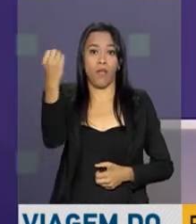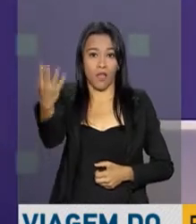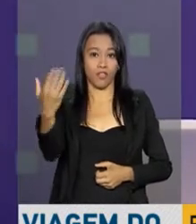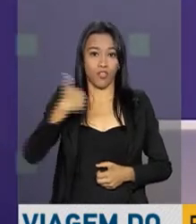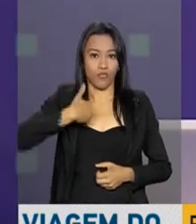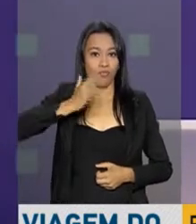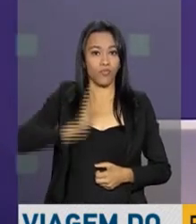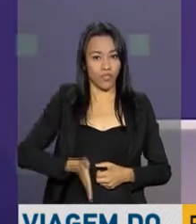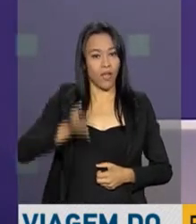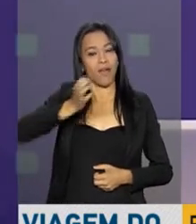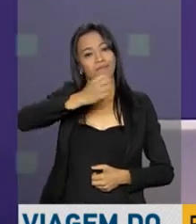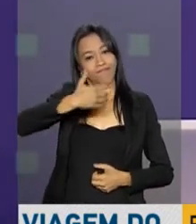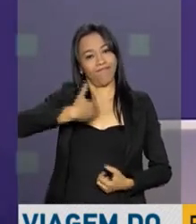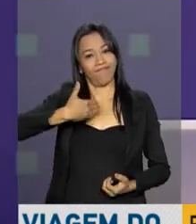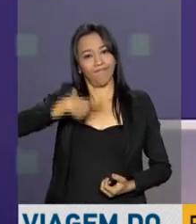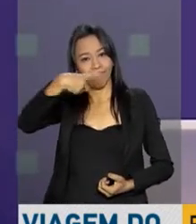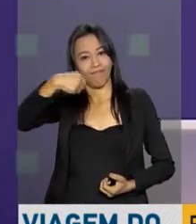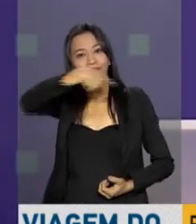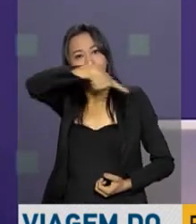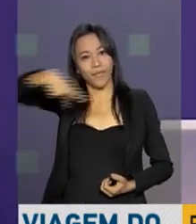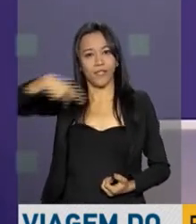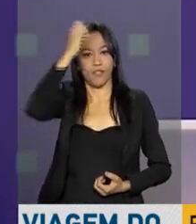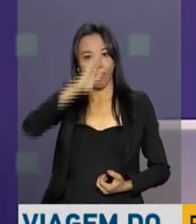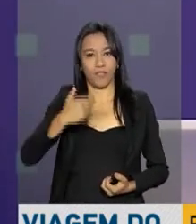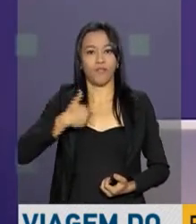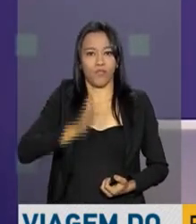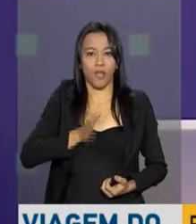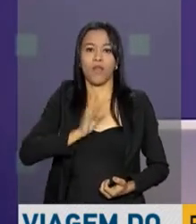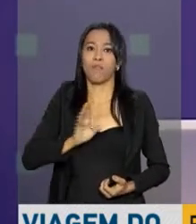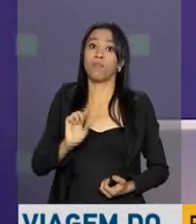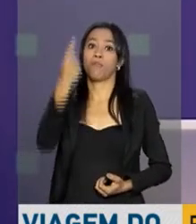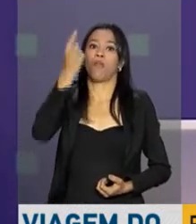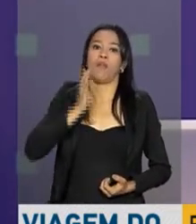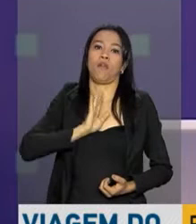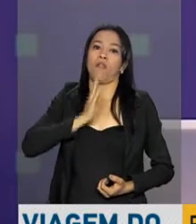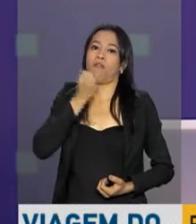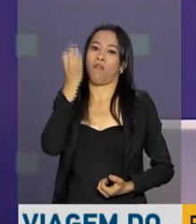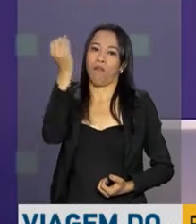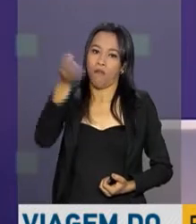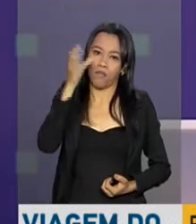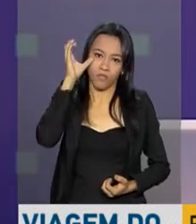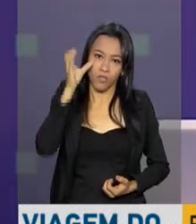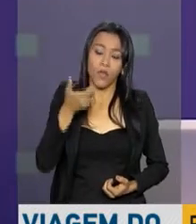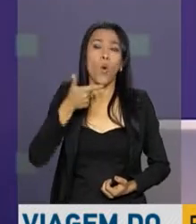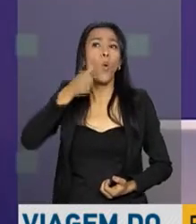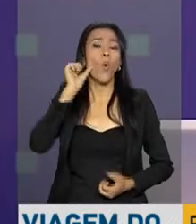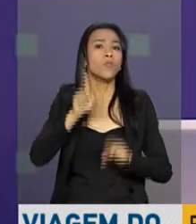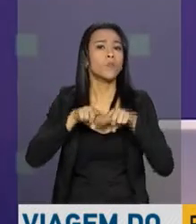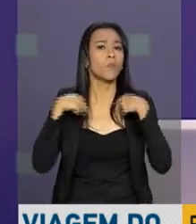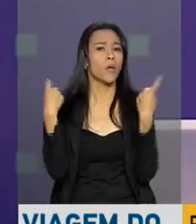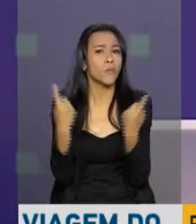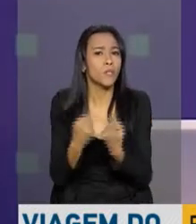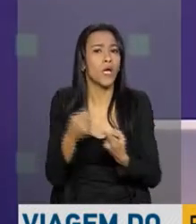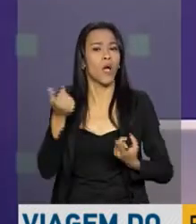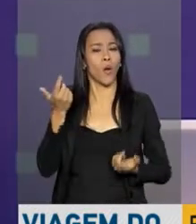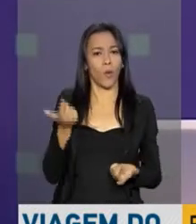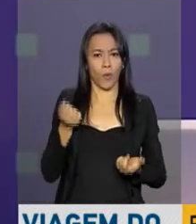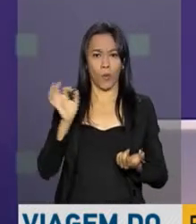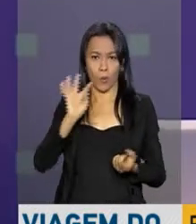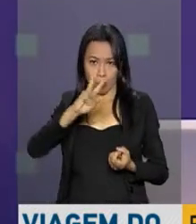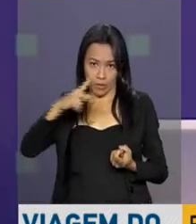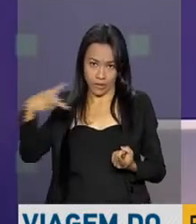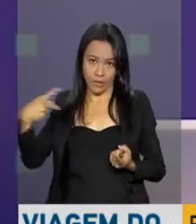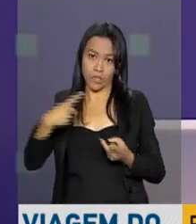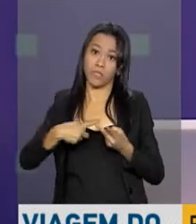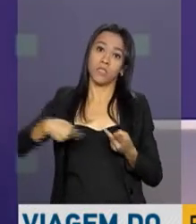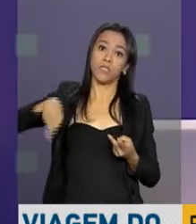presidente da República. Ontem, em reuniões com o presidente Xi Jinping e com o